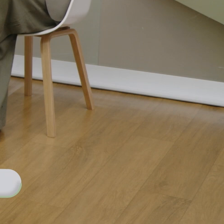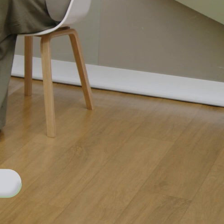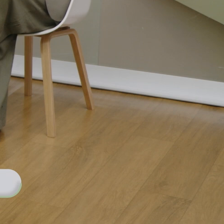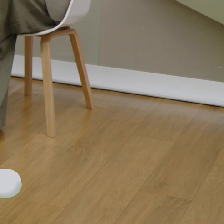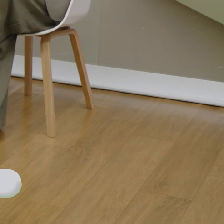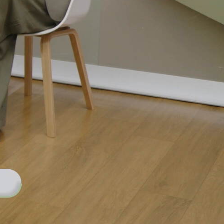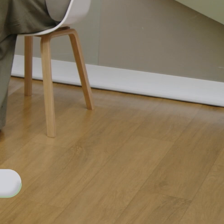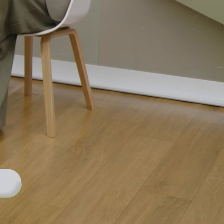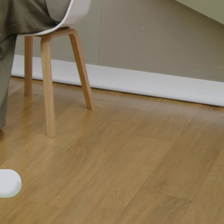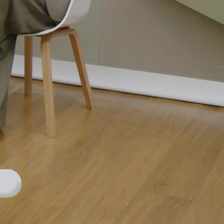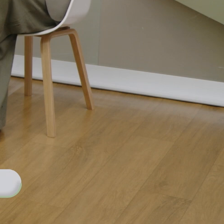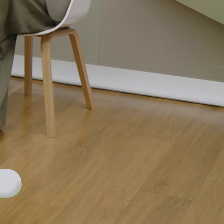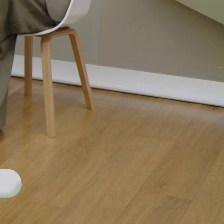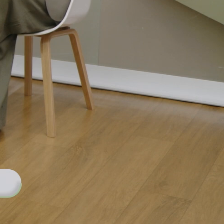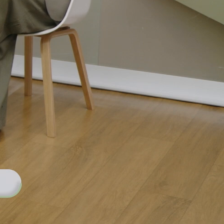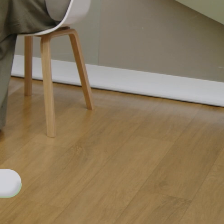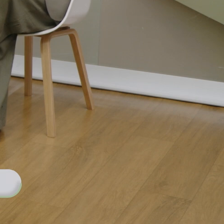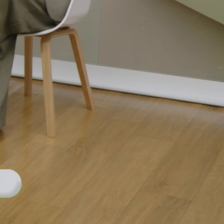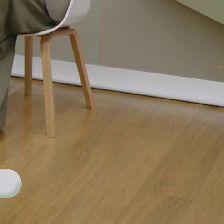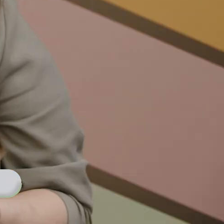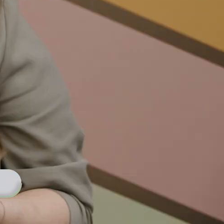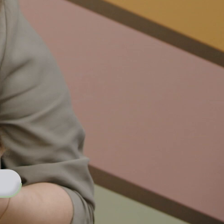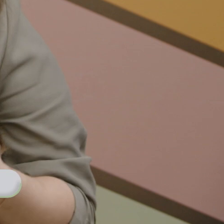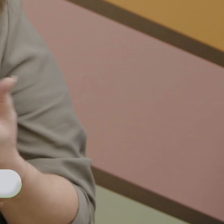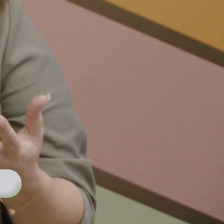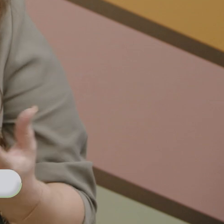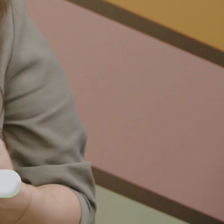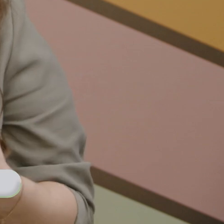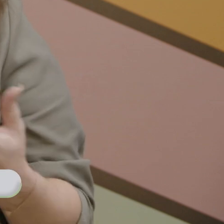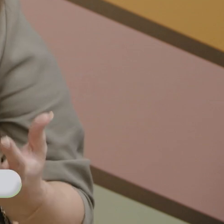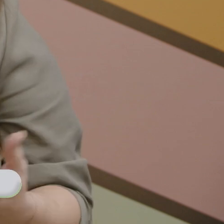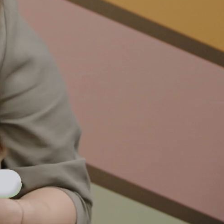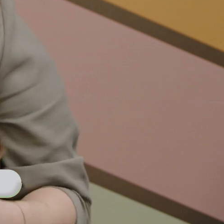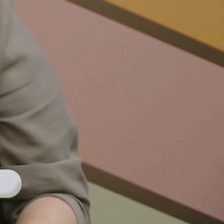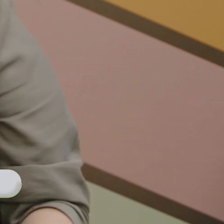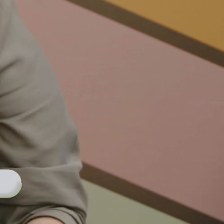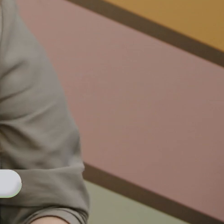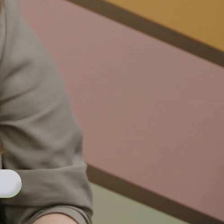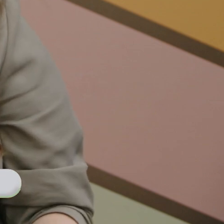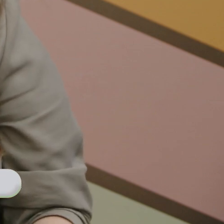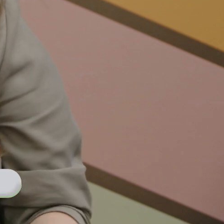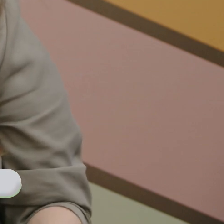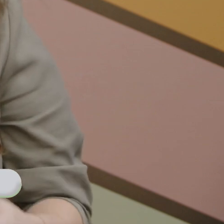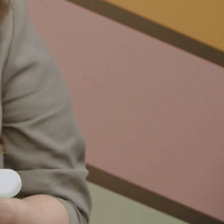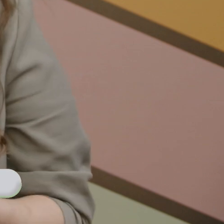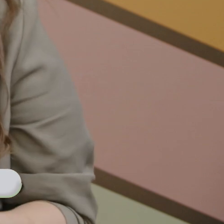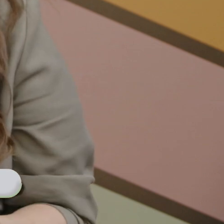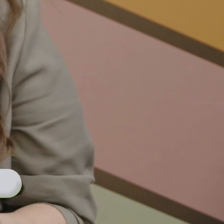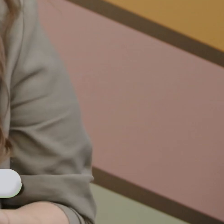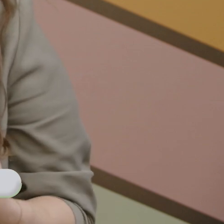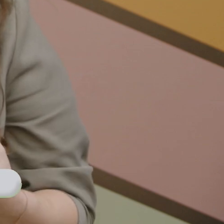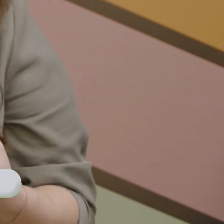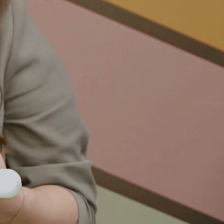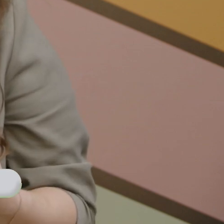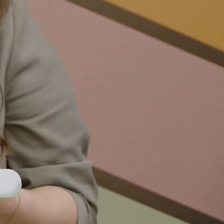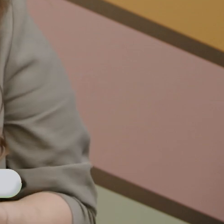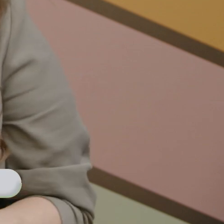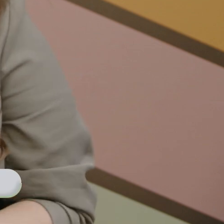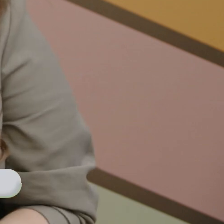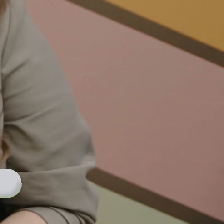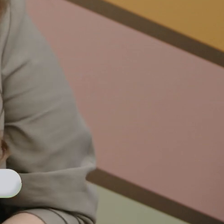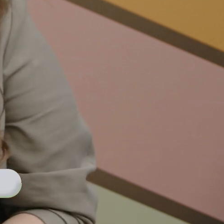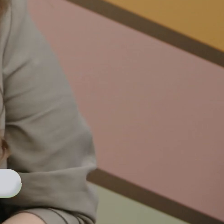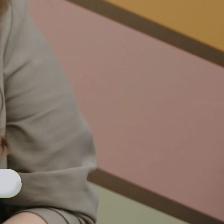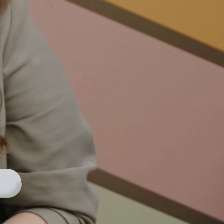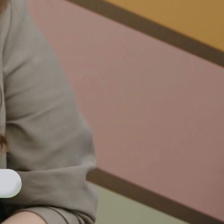hormônios, né? Até a questão do desenvolvimento da vida, né? Que em alguns momentos a gente precisa de algo a mais ou algo a menos, e isso vai